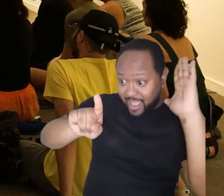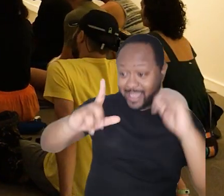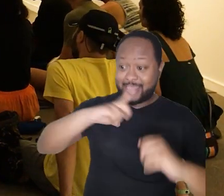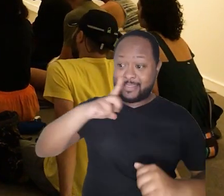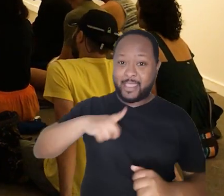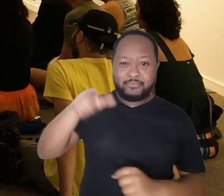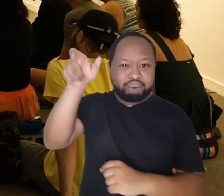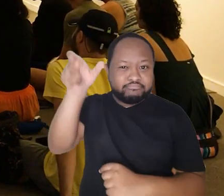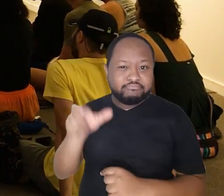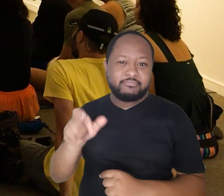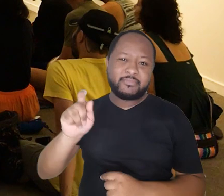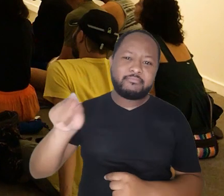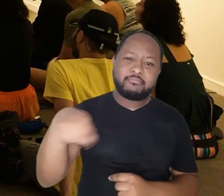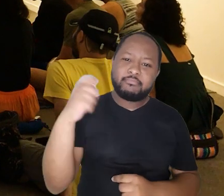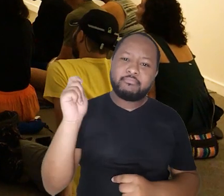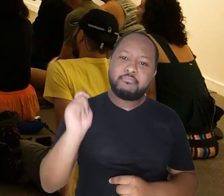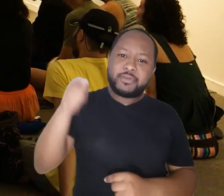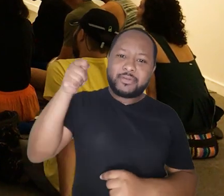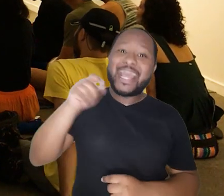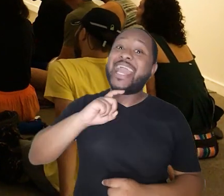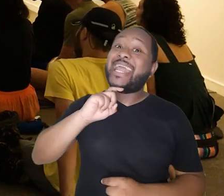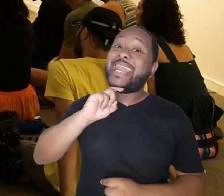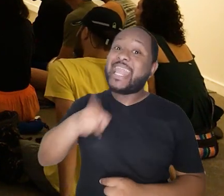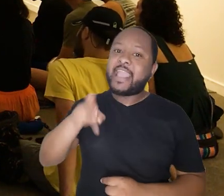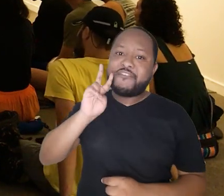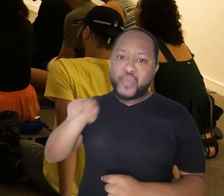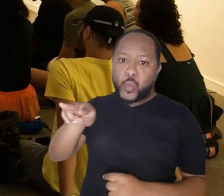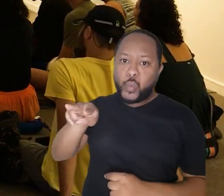fada que ninguém nunca viu.